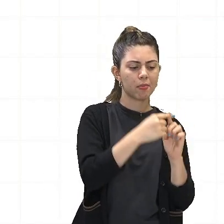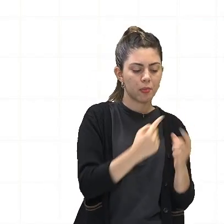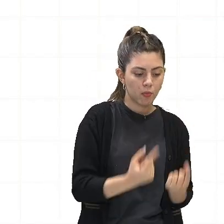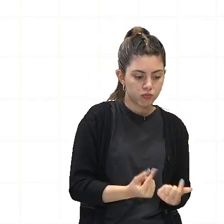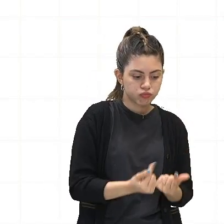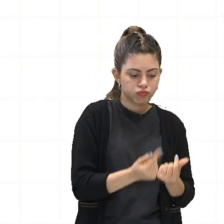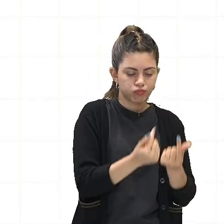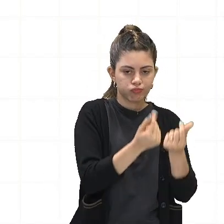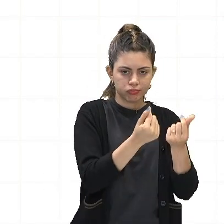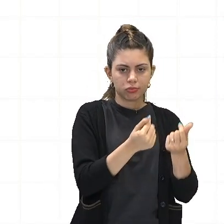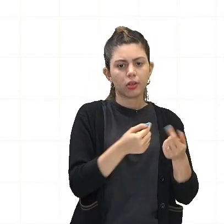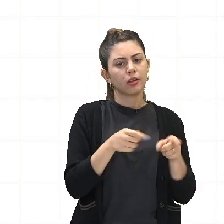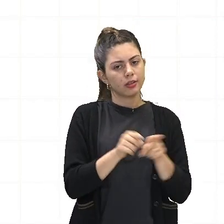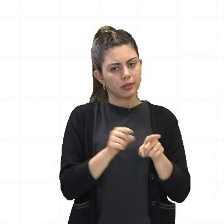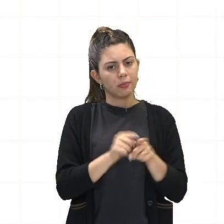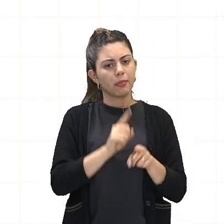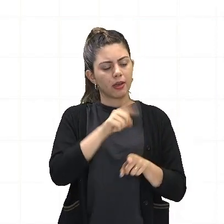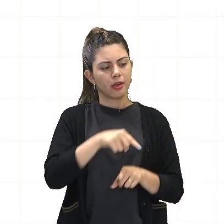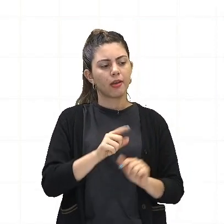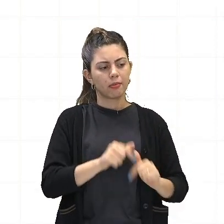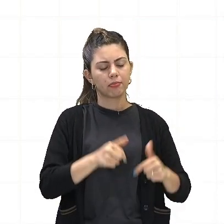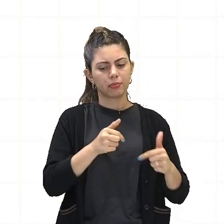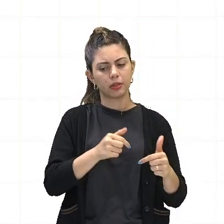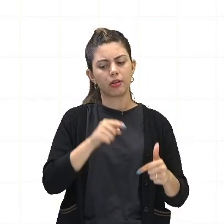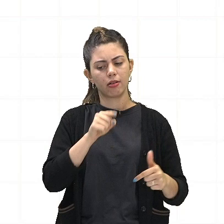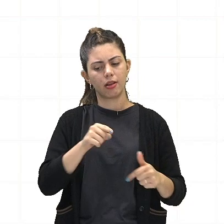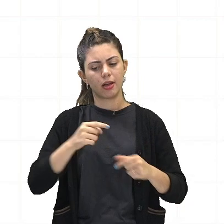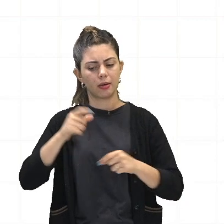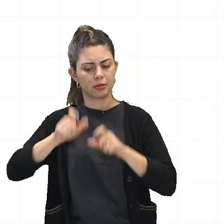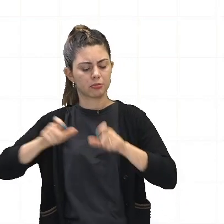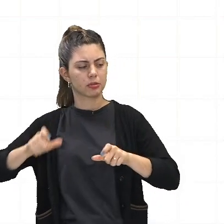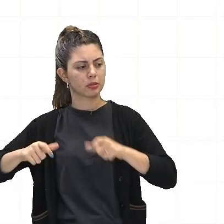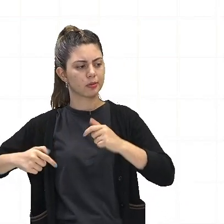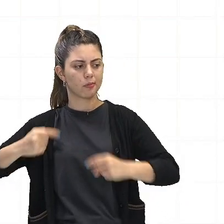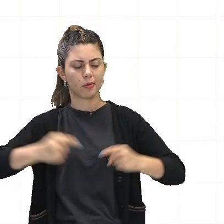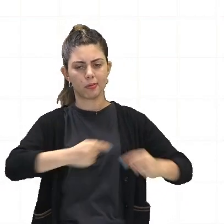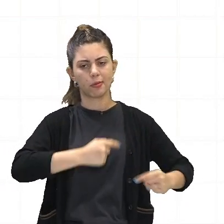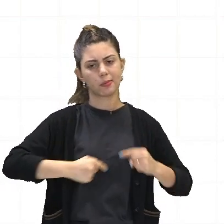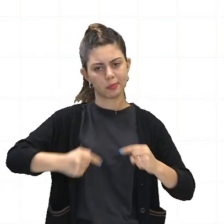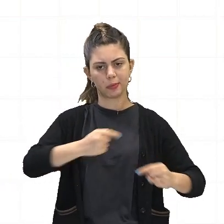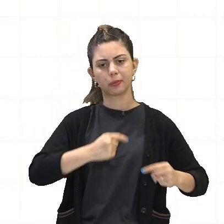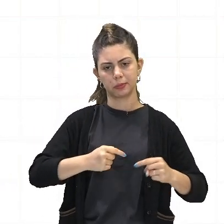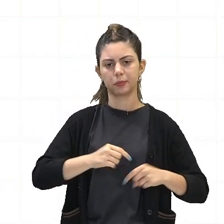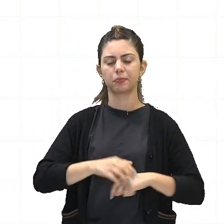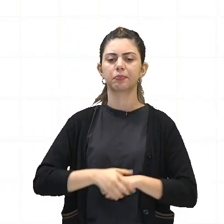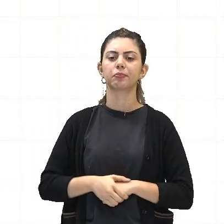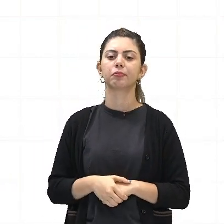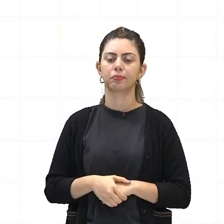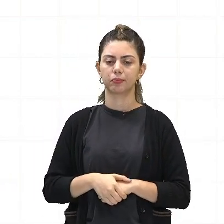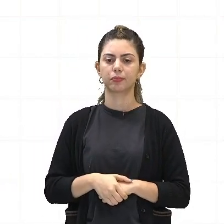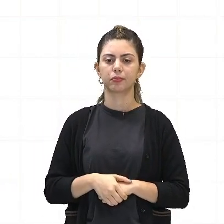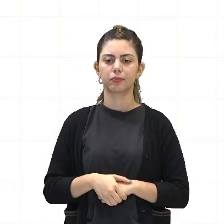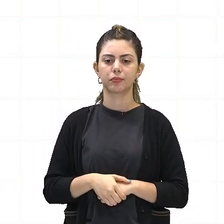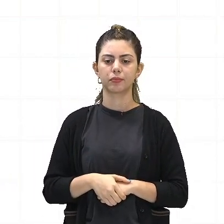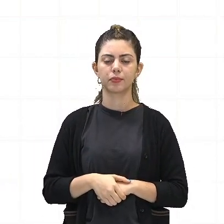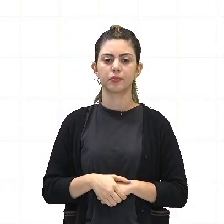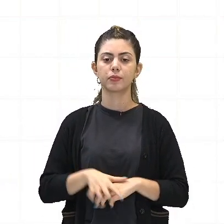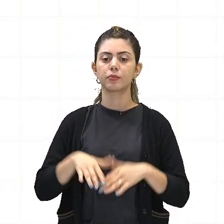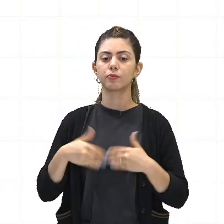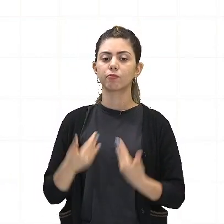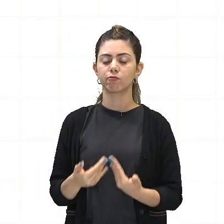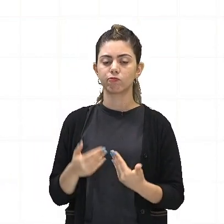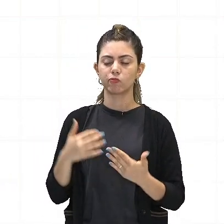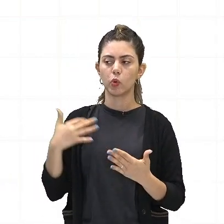Reforma Protestante. Mas calma aí que a gente vai já chegar lá. Além disso, outras críticas vão fazer com que